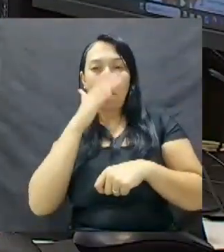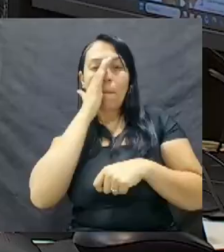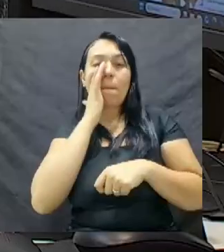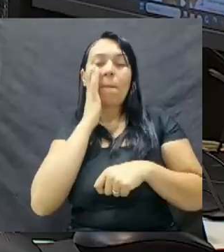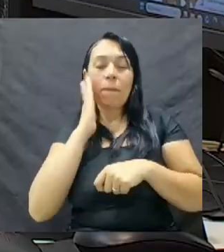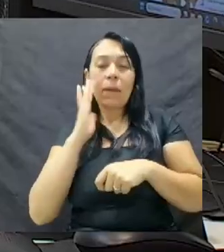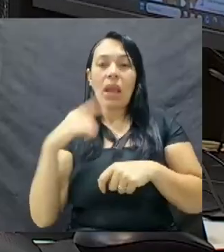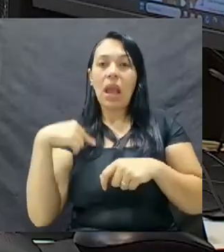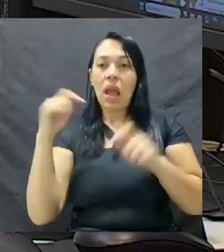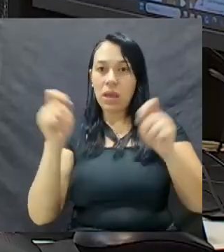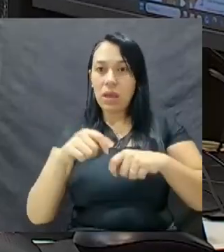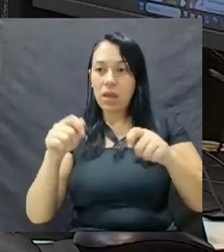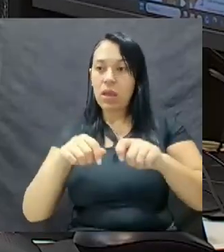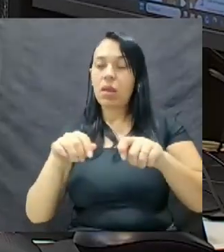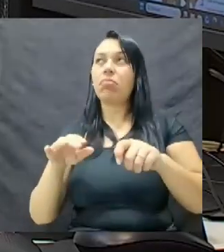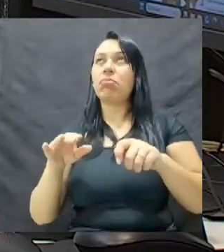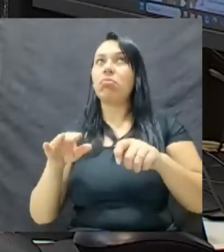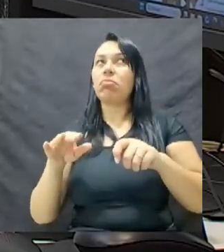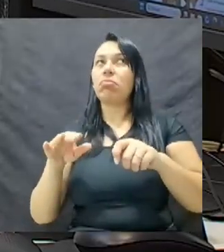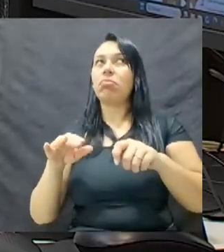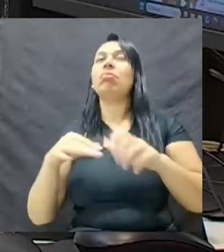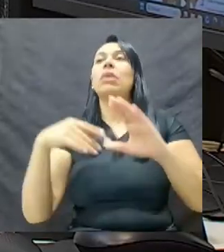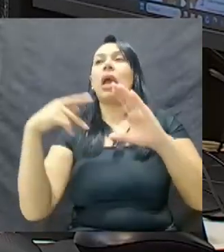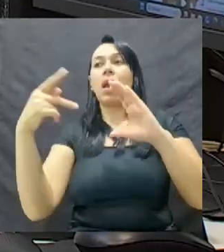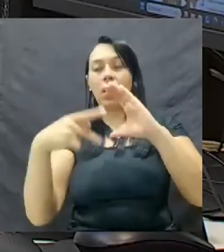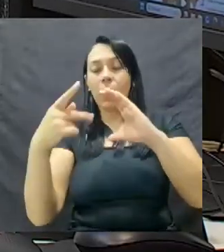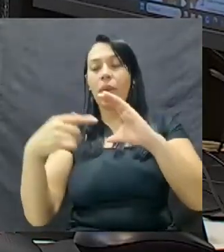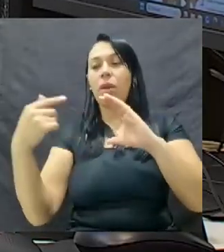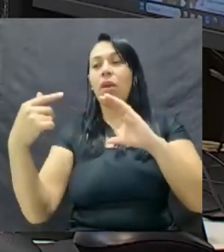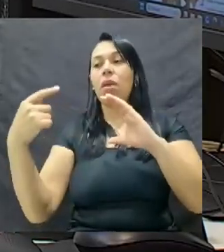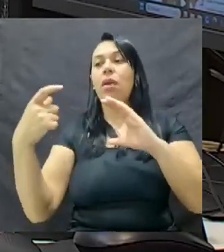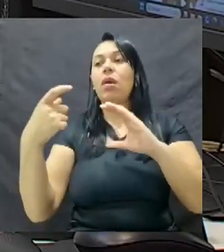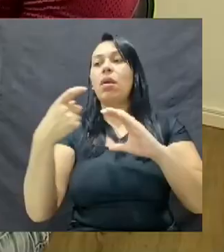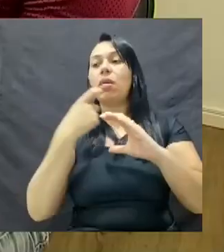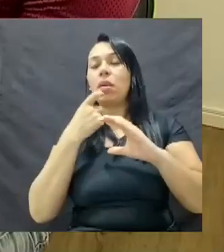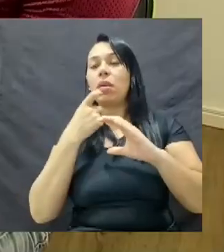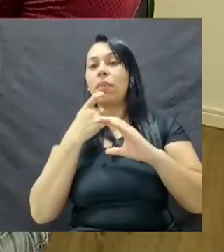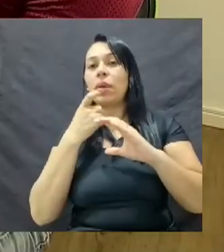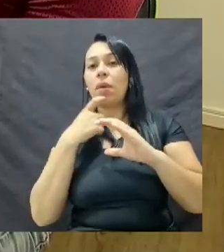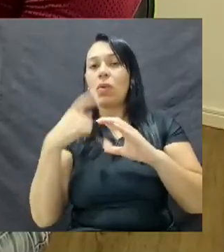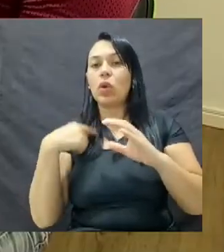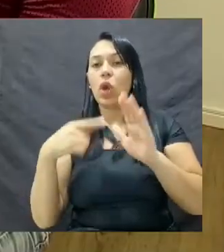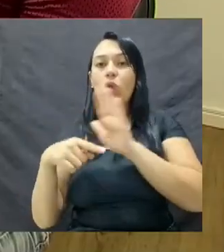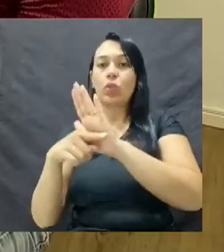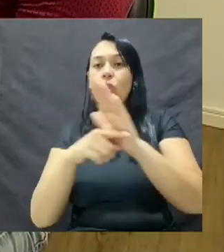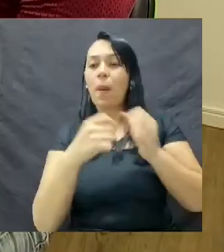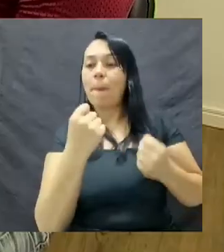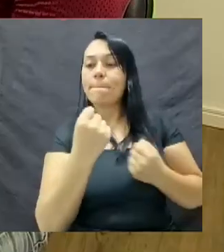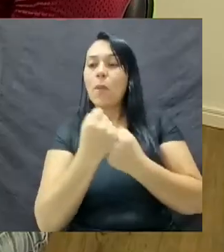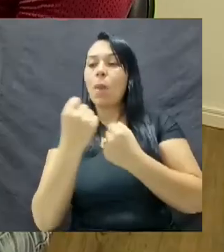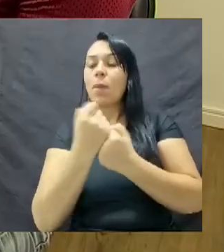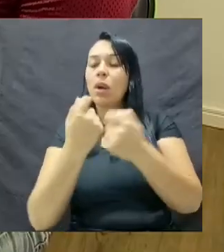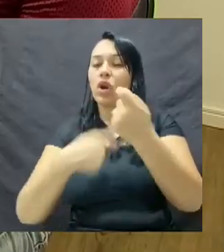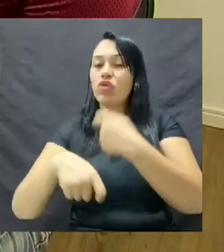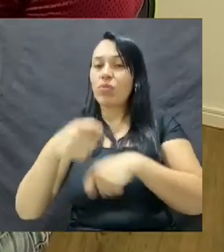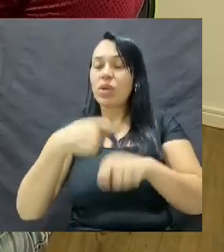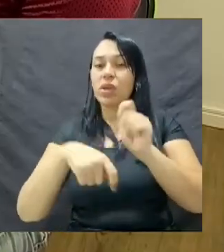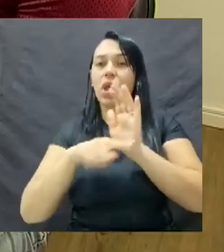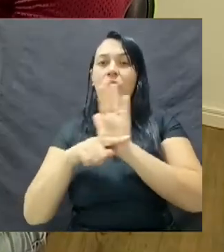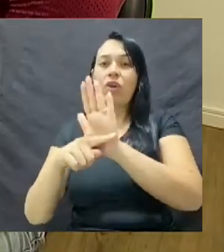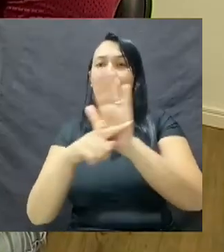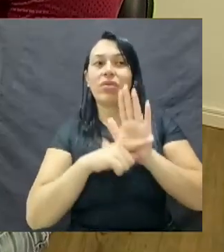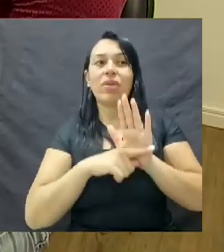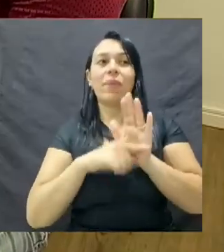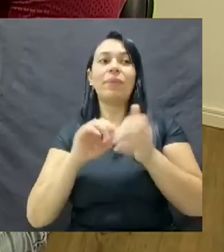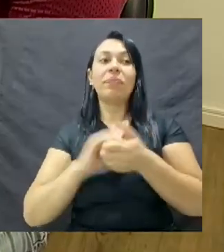Municipal para que a gente possa dirigir ela da melhor forma possível e dar o suporte administrativo aqui para a Câmara, né, Hugo? Sim, e